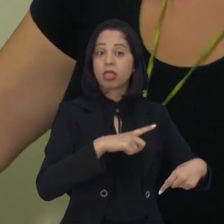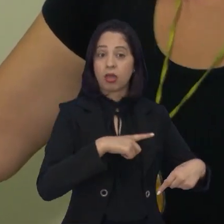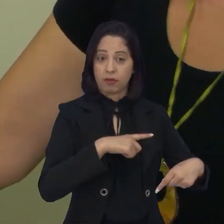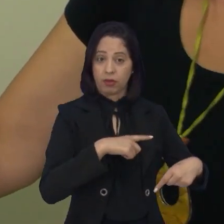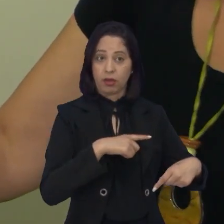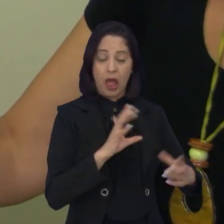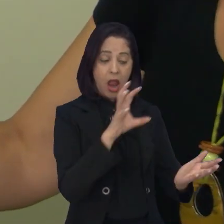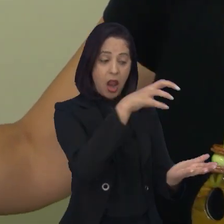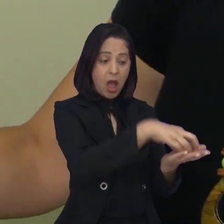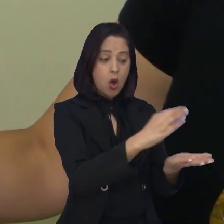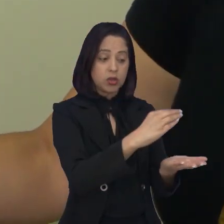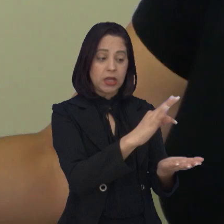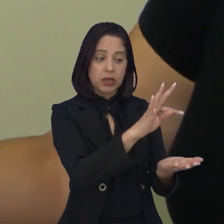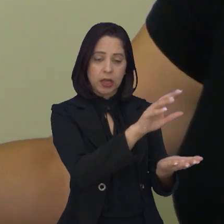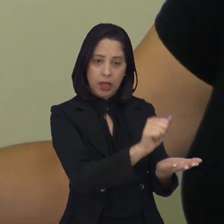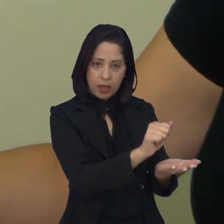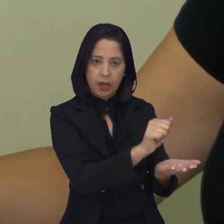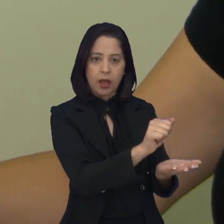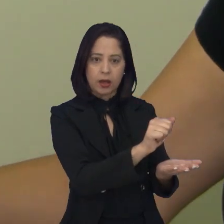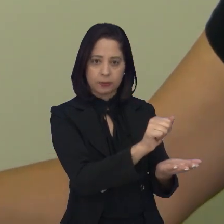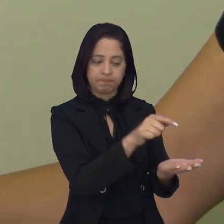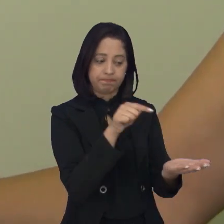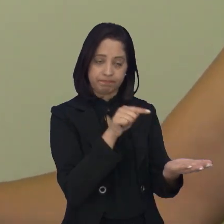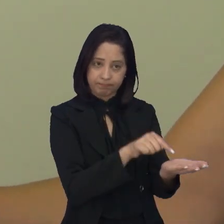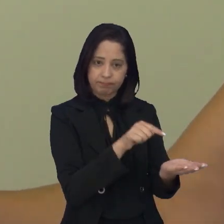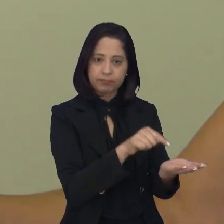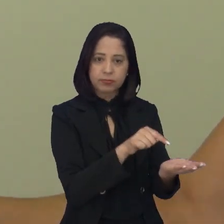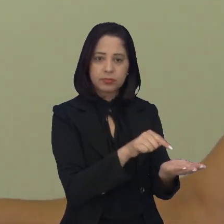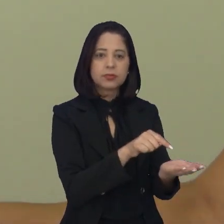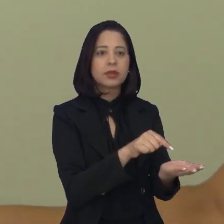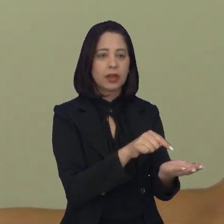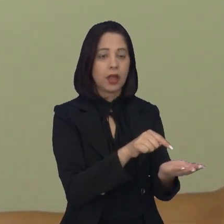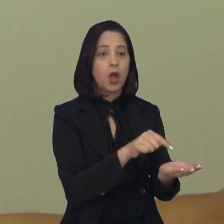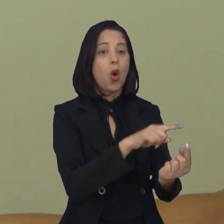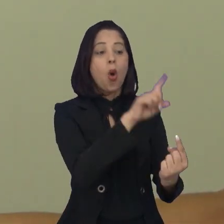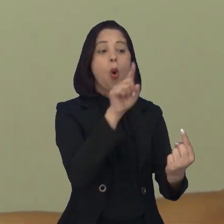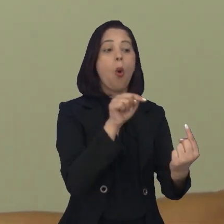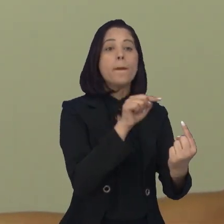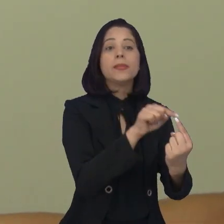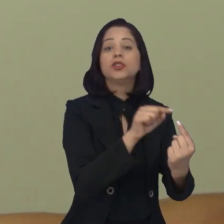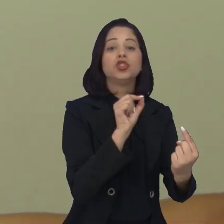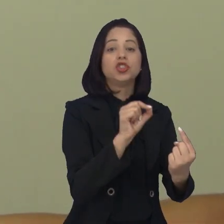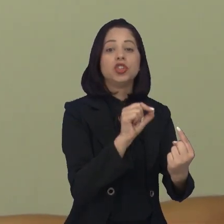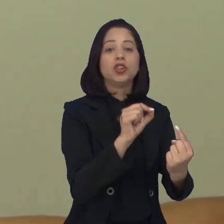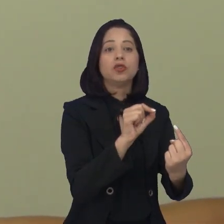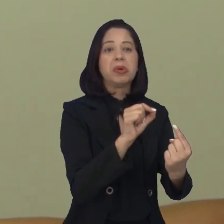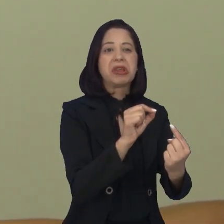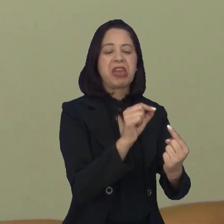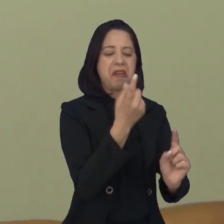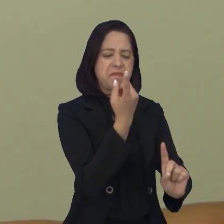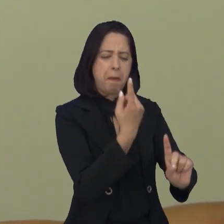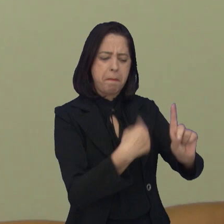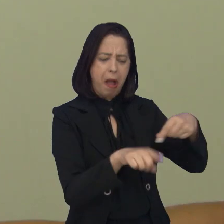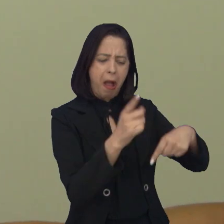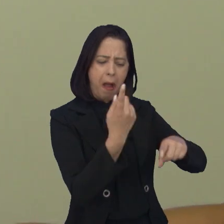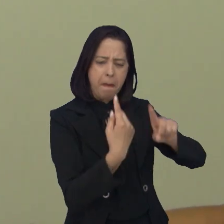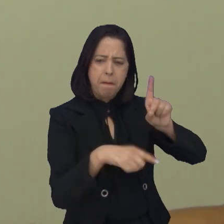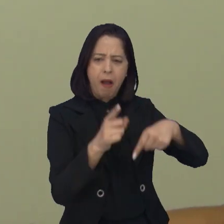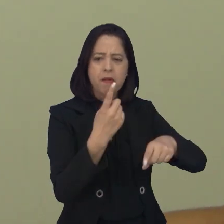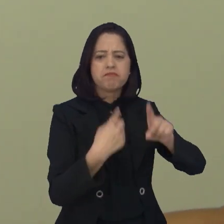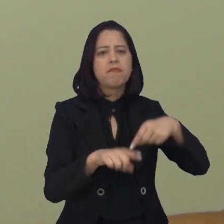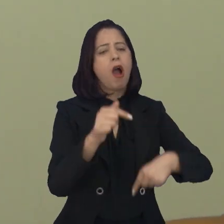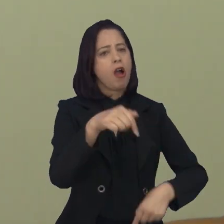CTA é um dos focos de desenvolvimento mais importantes que nós temos aqui no